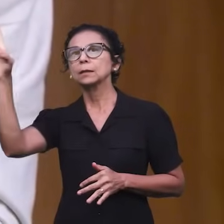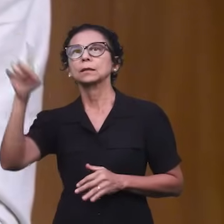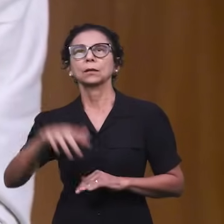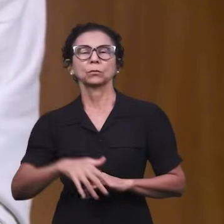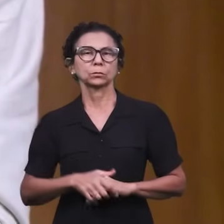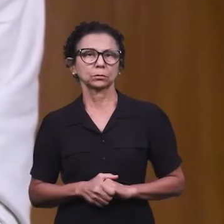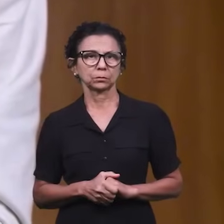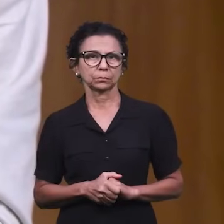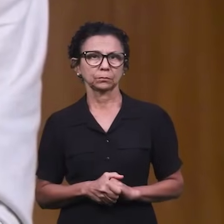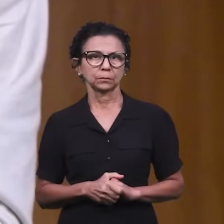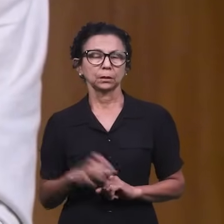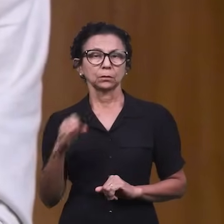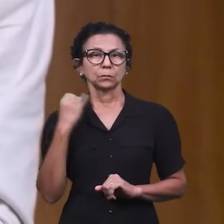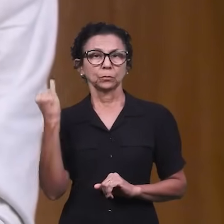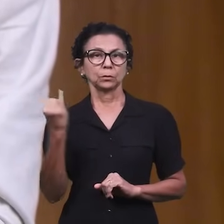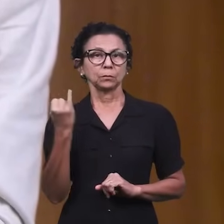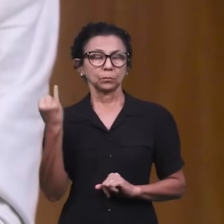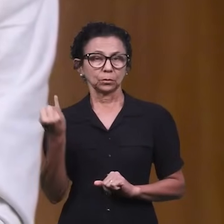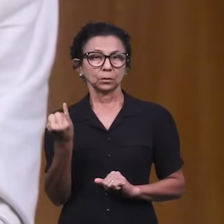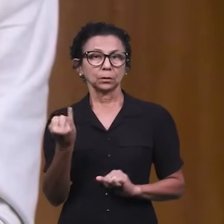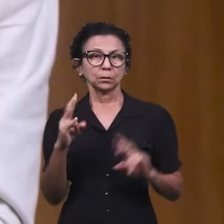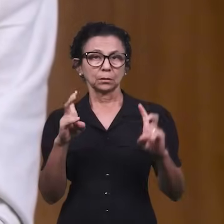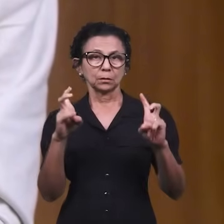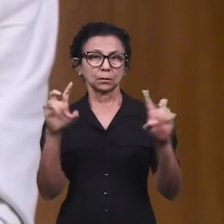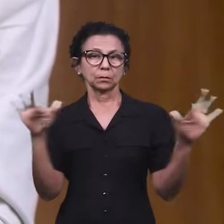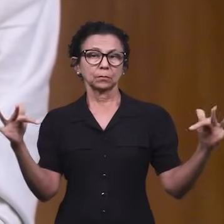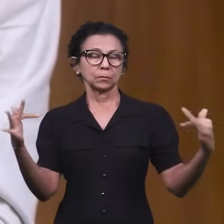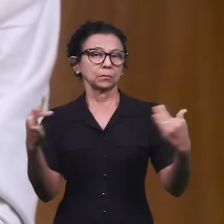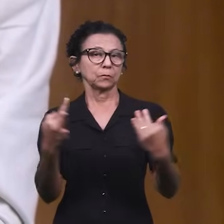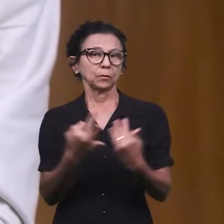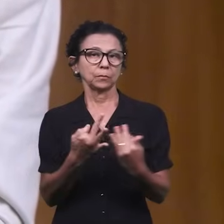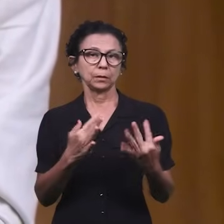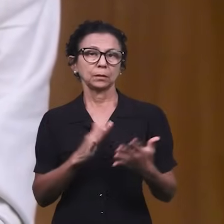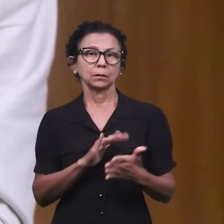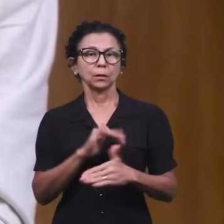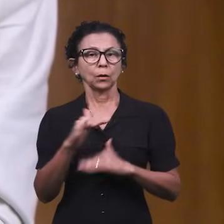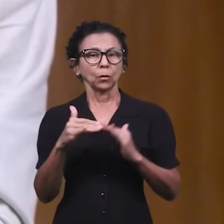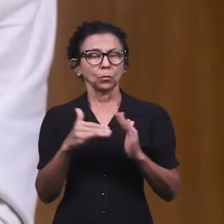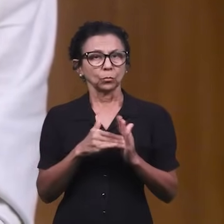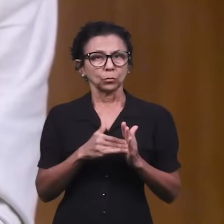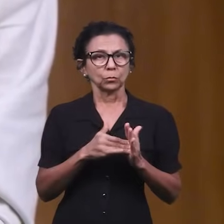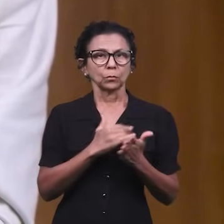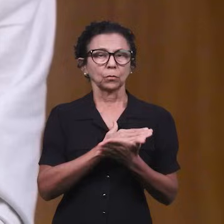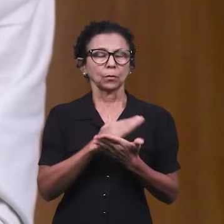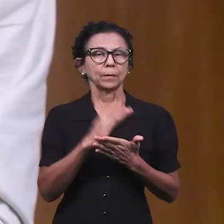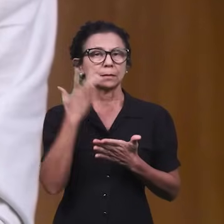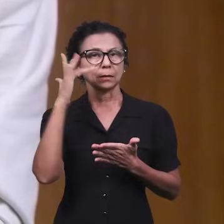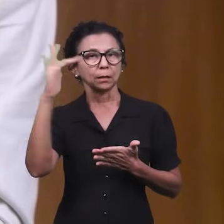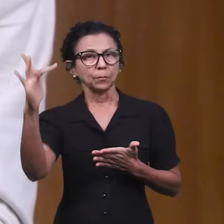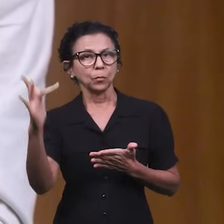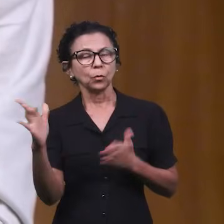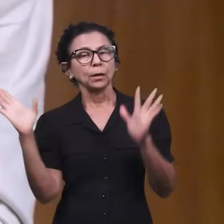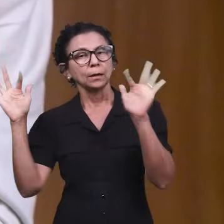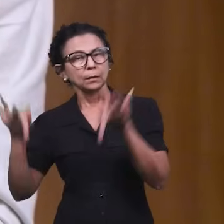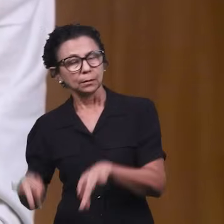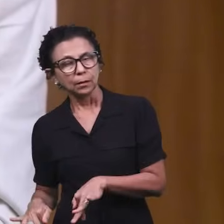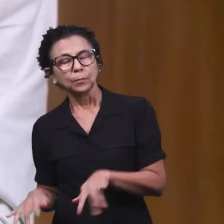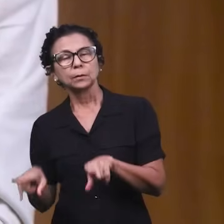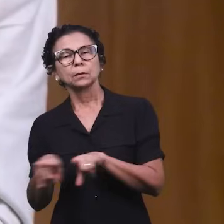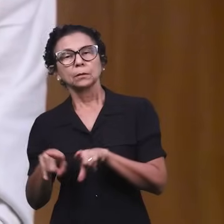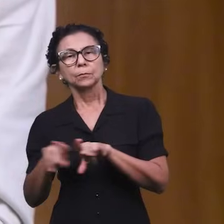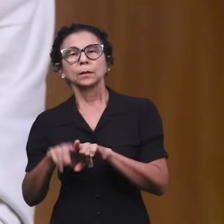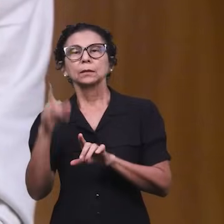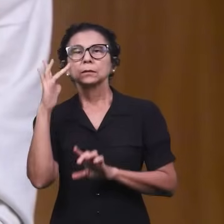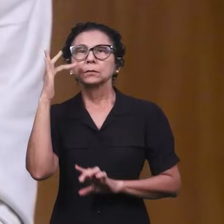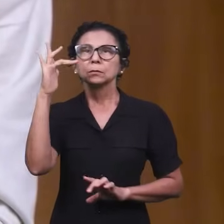e da família, que é o nosso tema, que tudo começa com temor e acaba com temor. Então é essa avaliação que eu